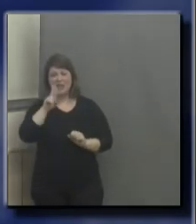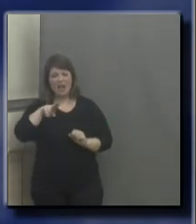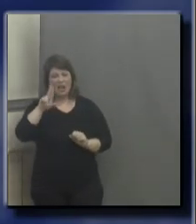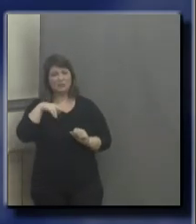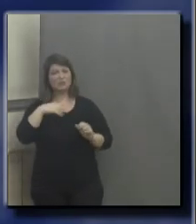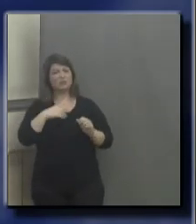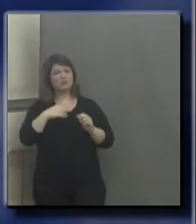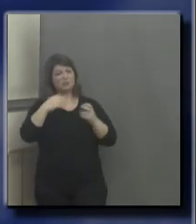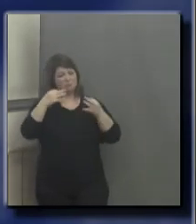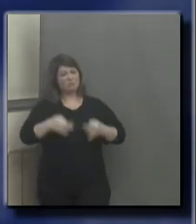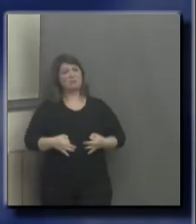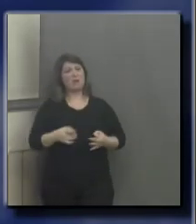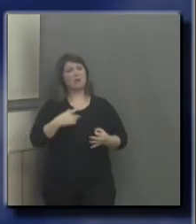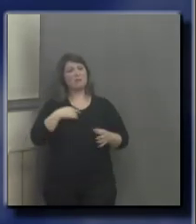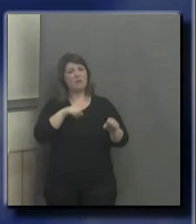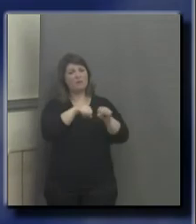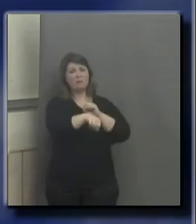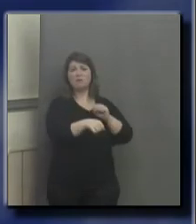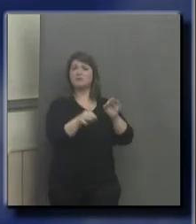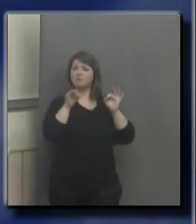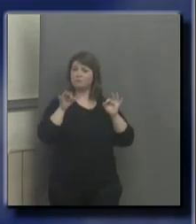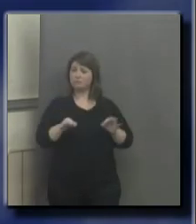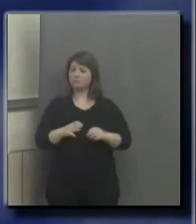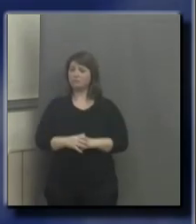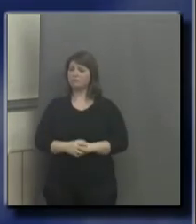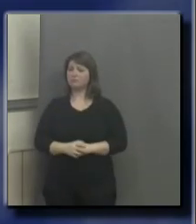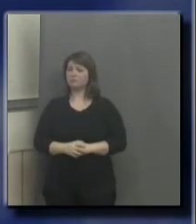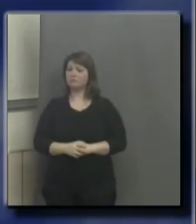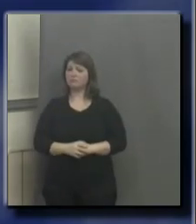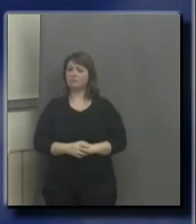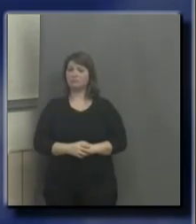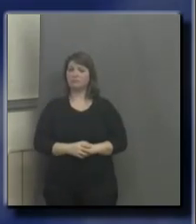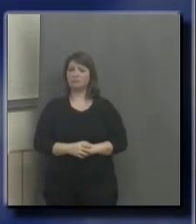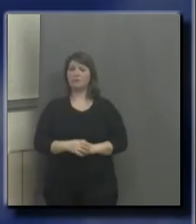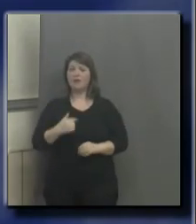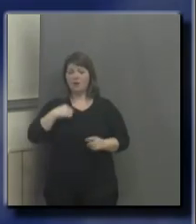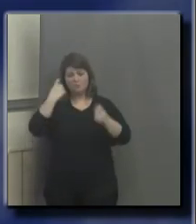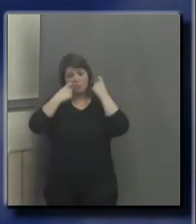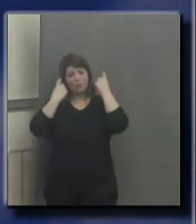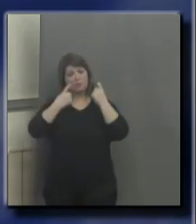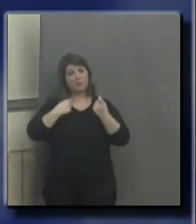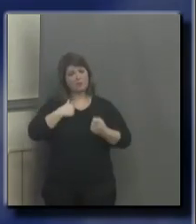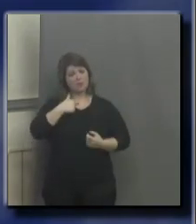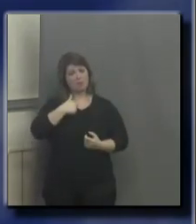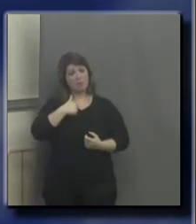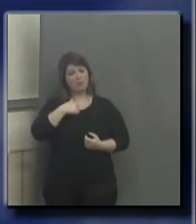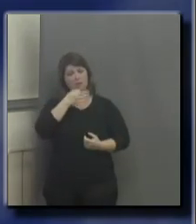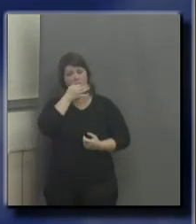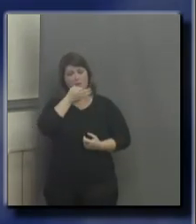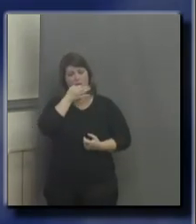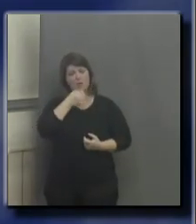uma formação de qualidade. Essa é uma preocupação que eu tenho e que eu quero manifestar aqui como